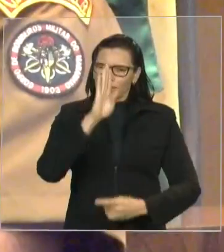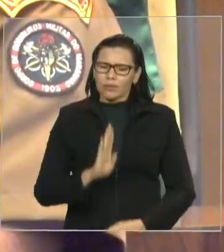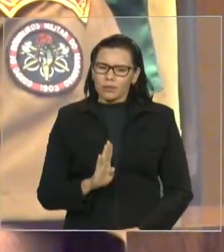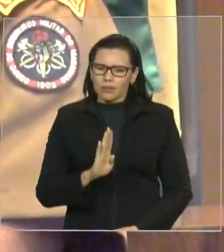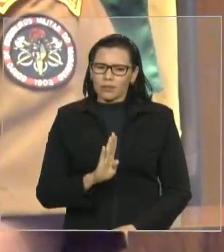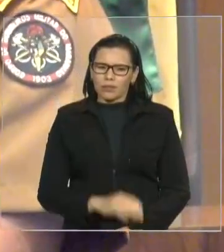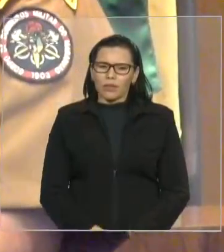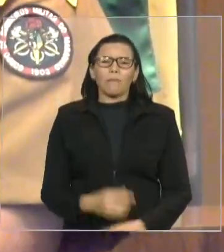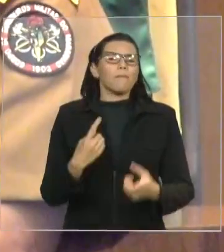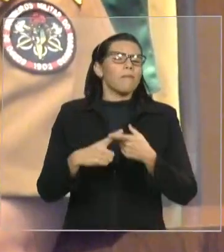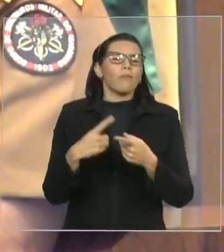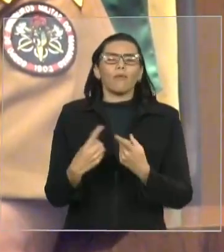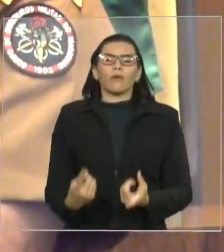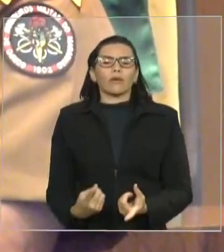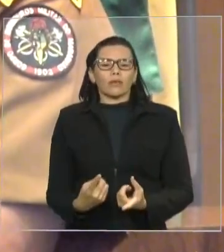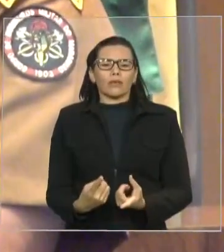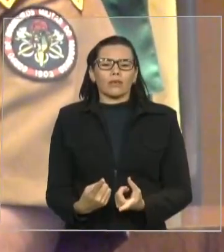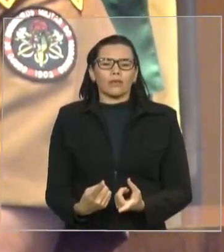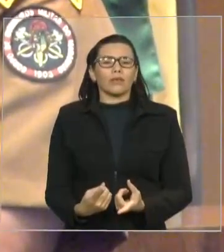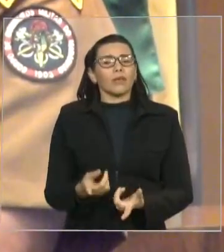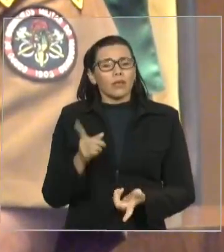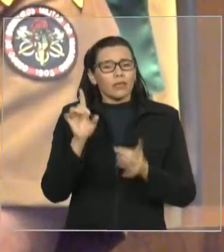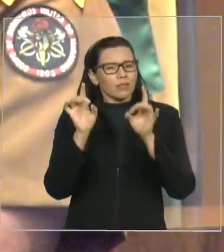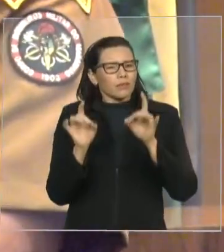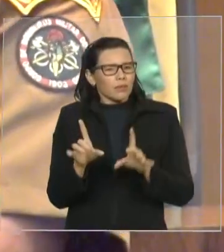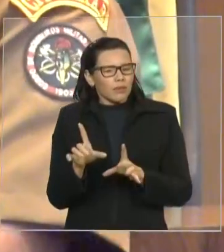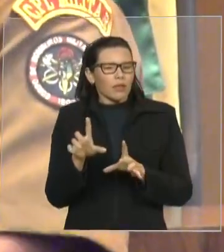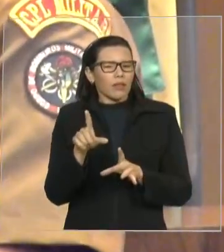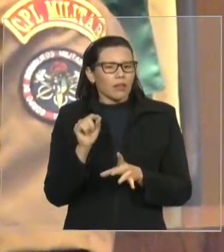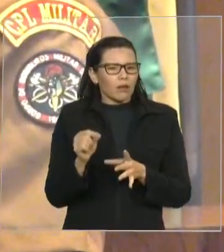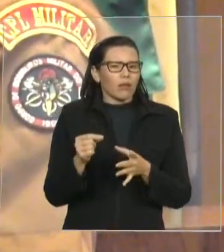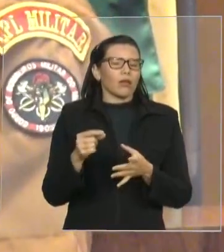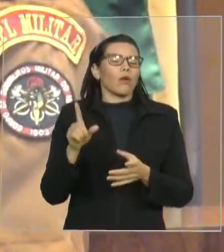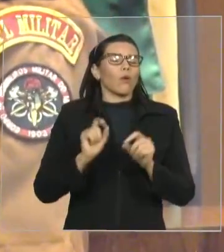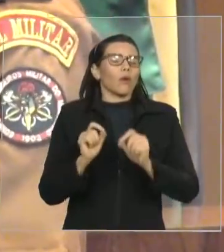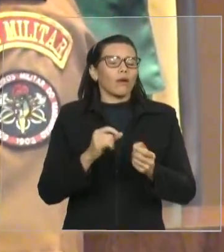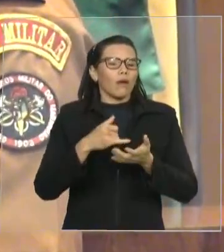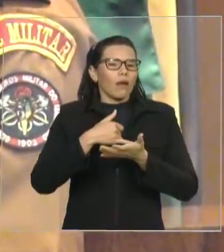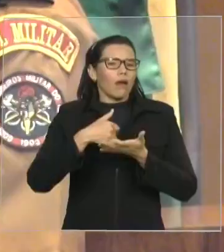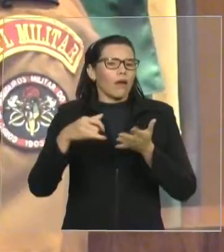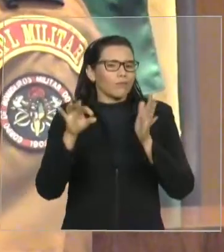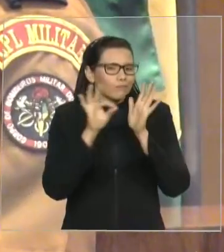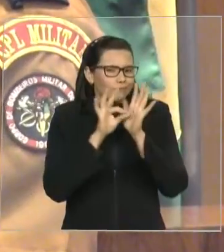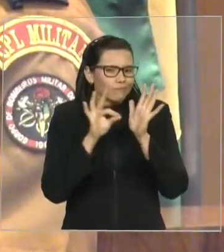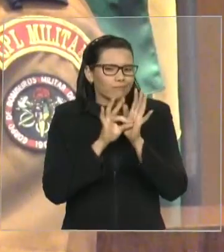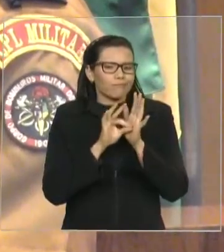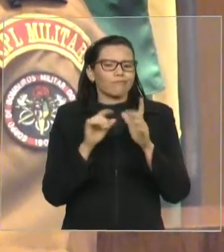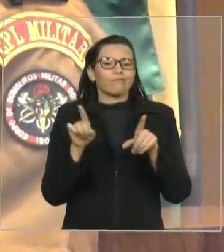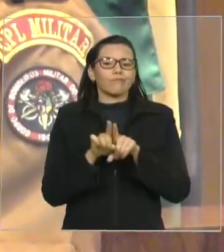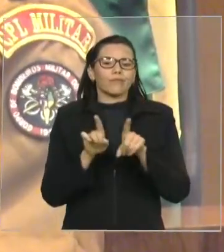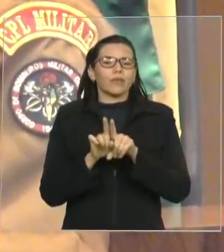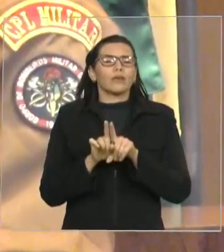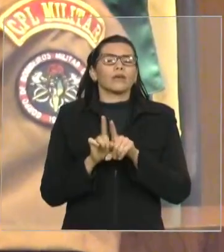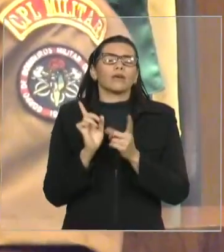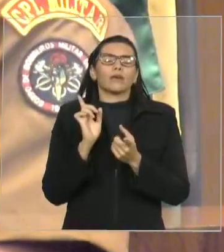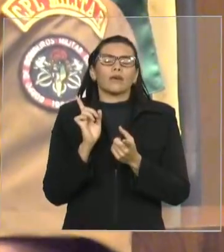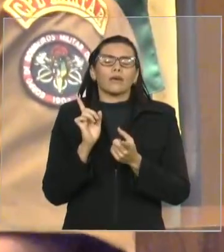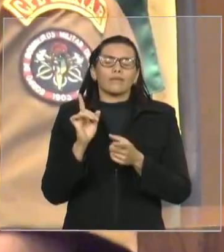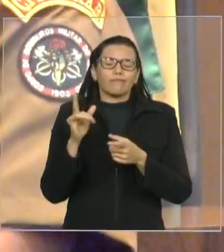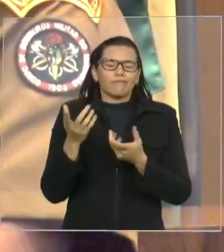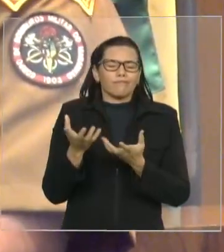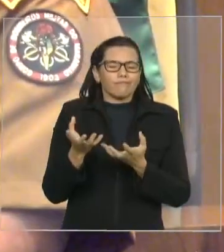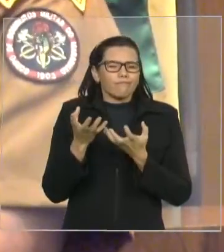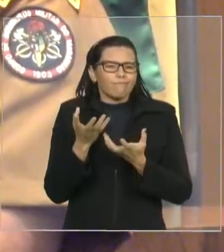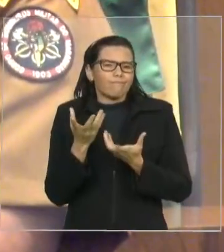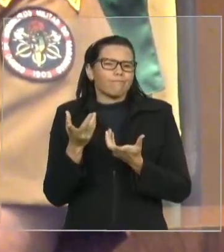as provocadas pelo tráfico de drogas. Identificar o alcance da violência nas